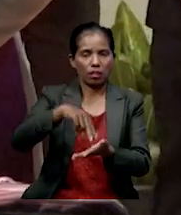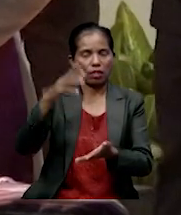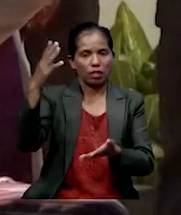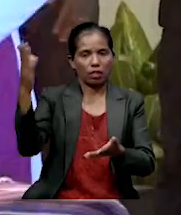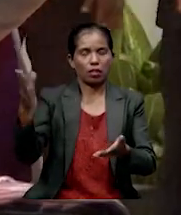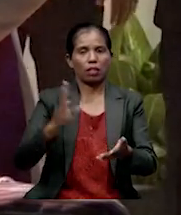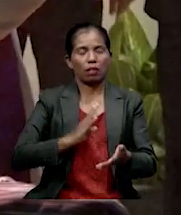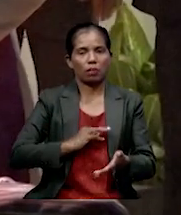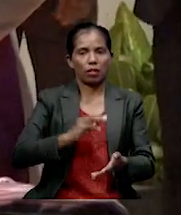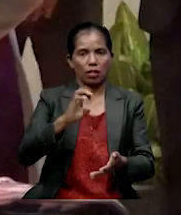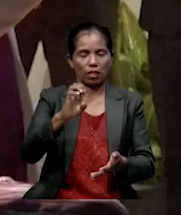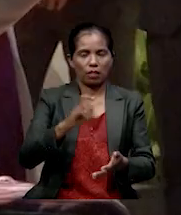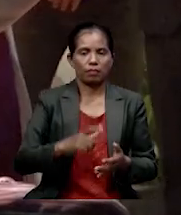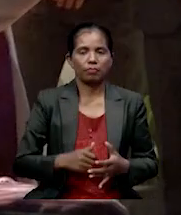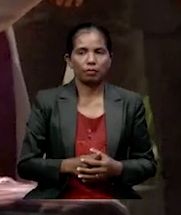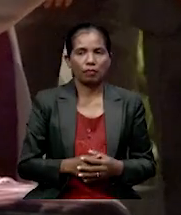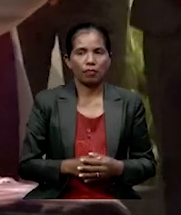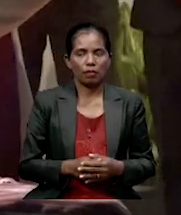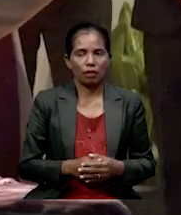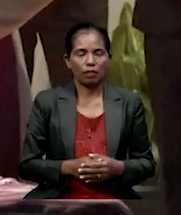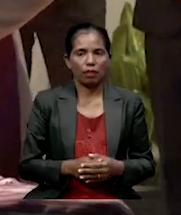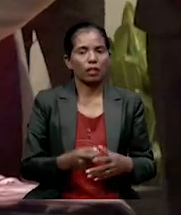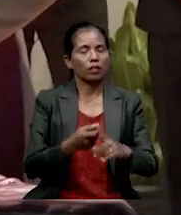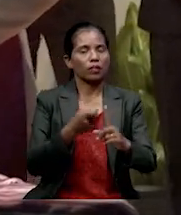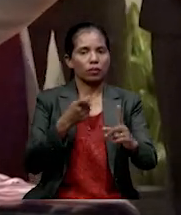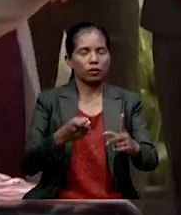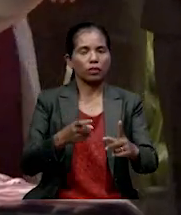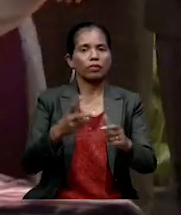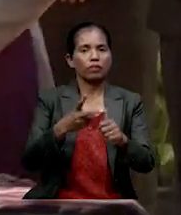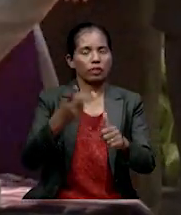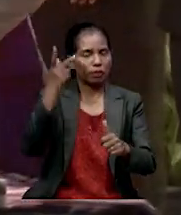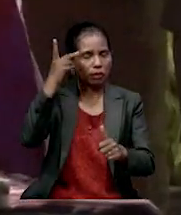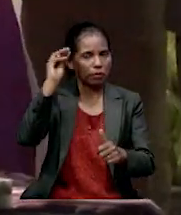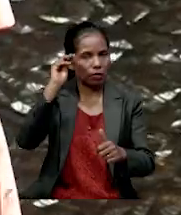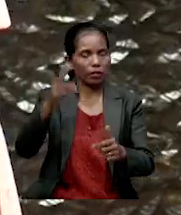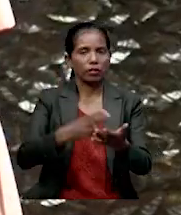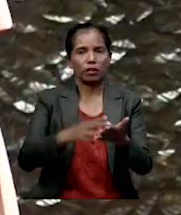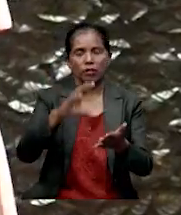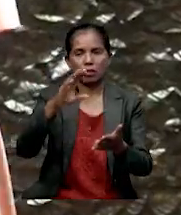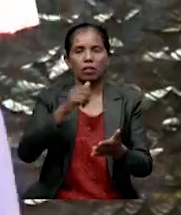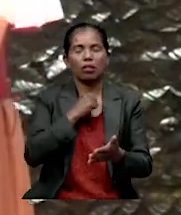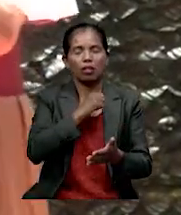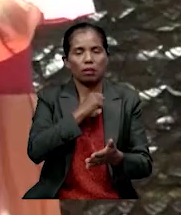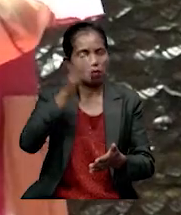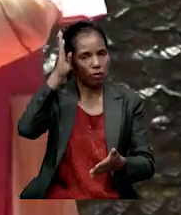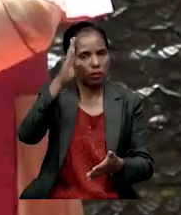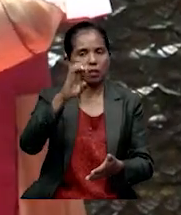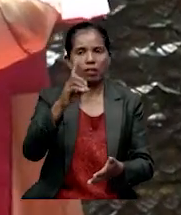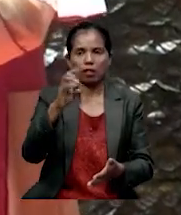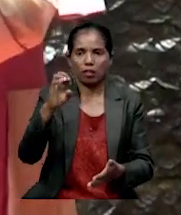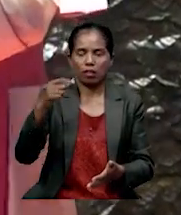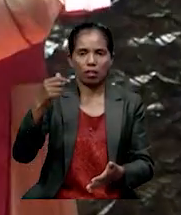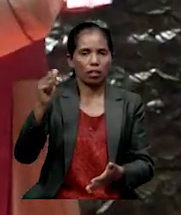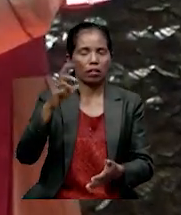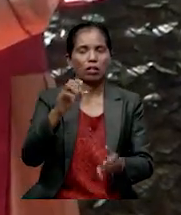área Motayel Dili. Ligou esse discurso, vice-primeiro-ministro Santa Sé, arcebispo Edgar Penha para Hateten,